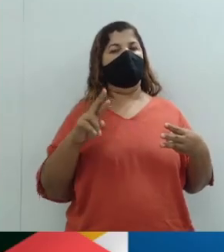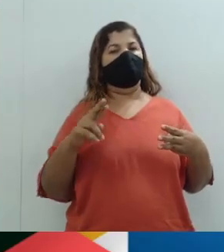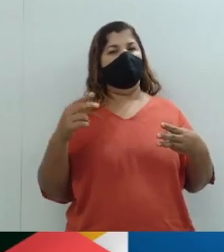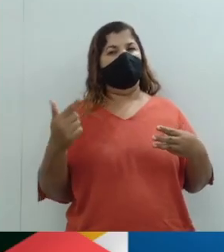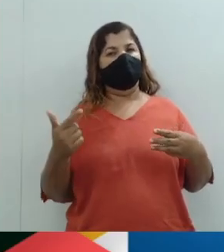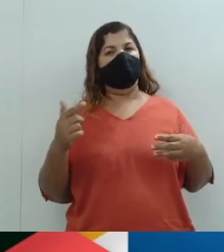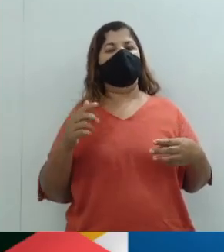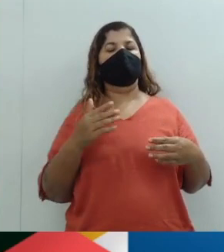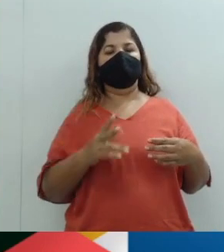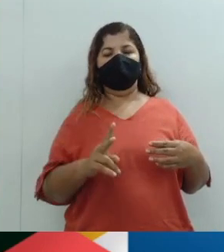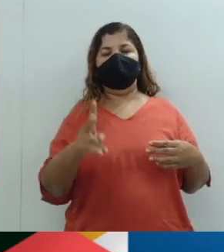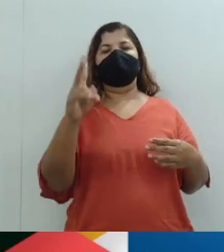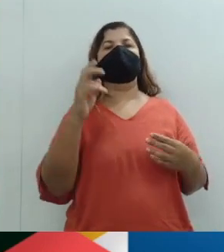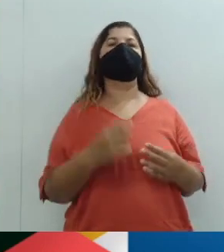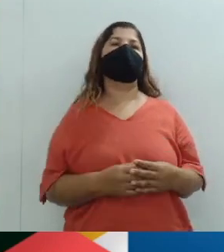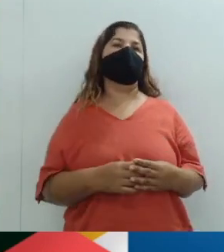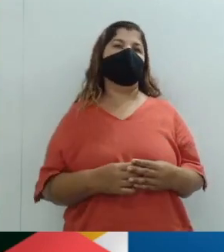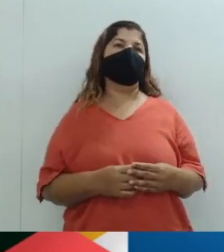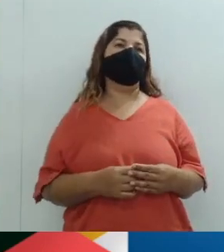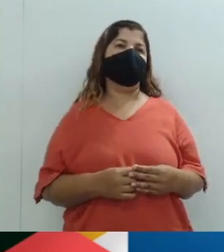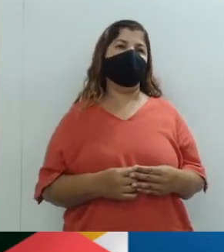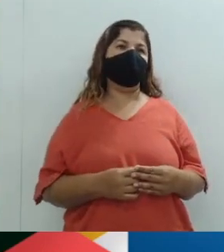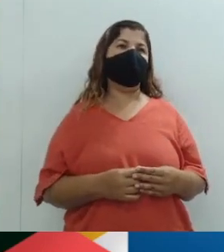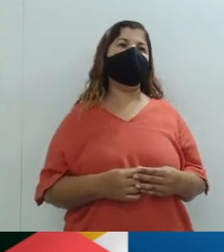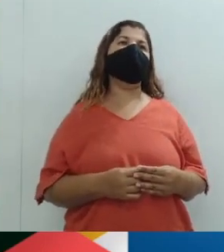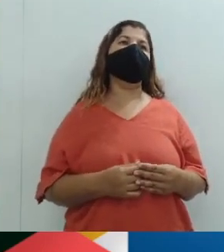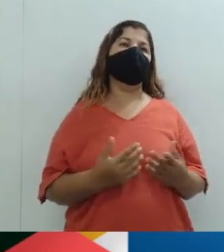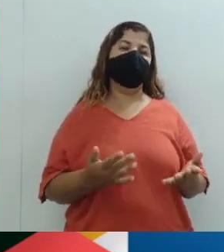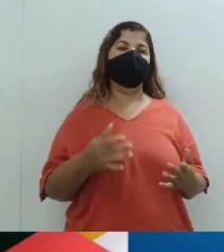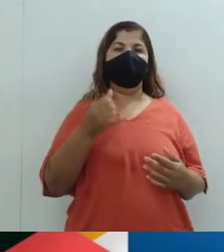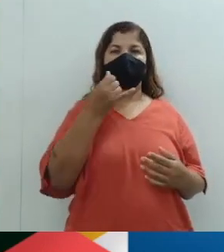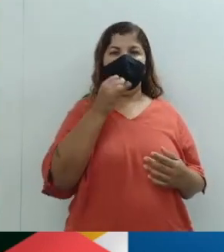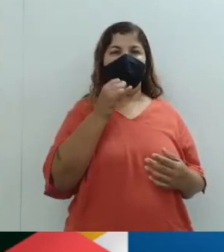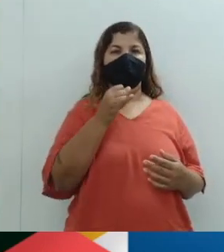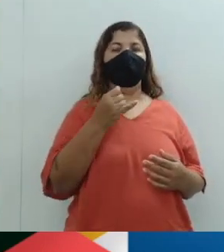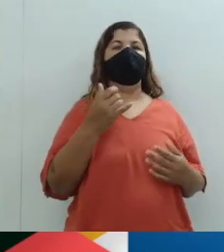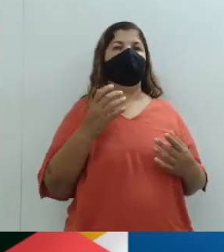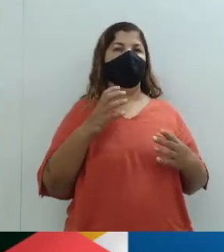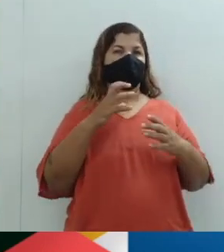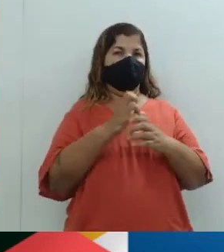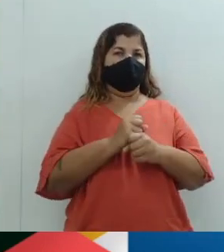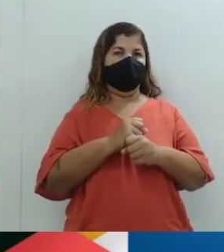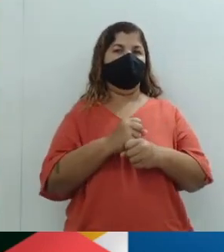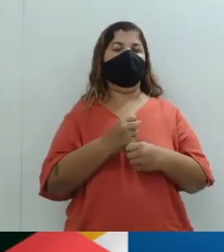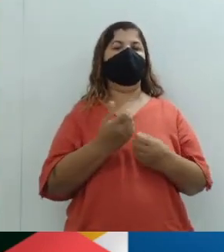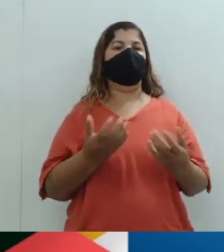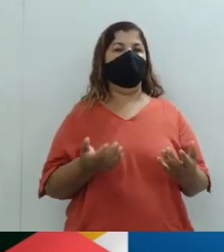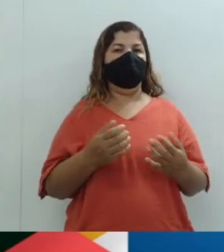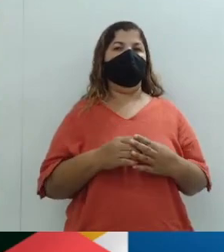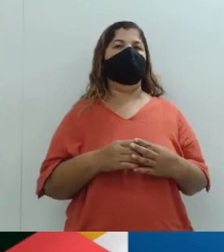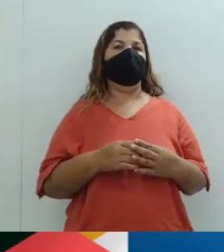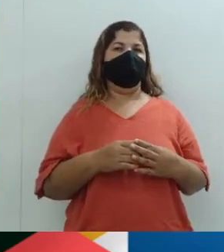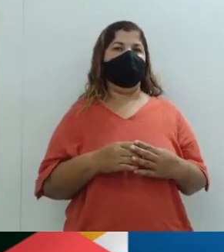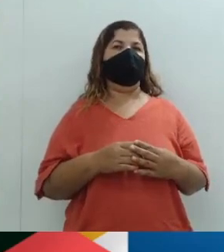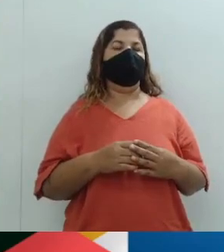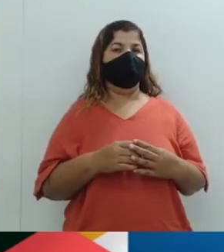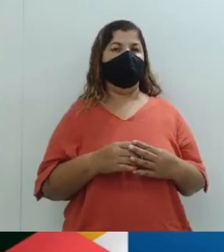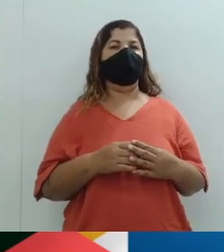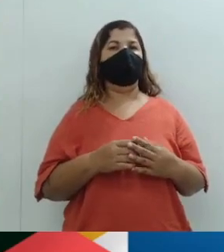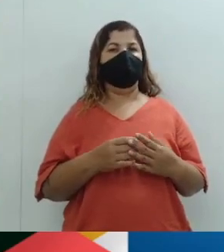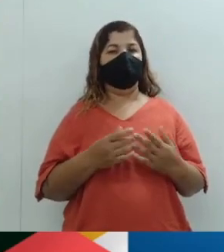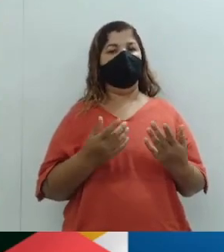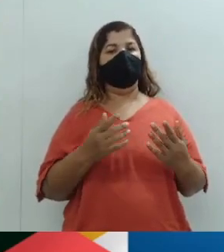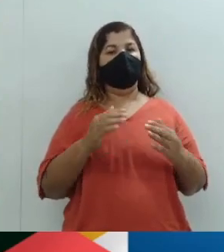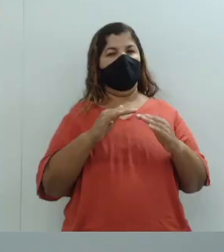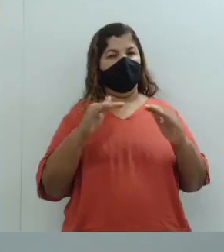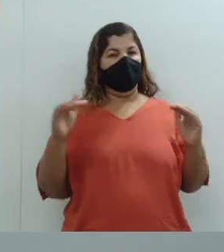R2, e assim quantos resistores você tiver, né? Já a corrente elétrica vai ser a soma das correntes total, a soma das correntes parciais